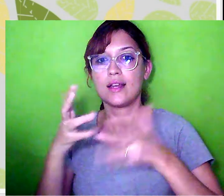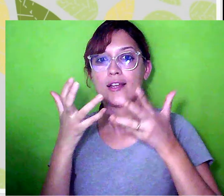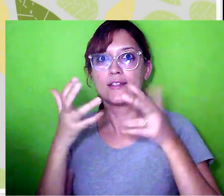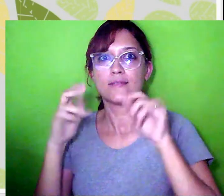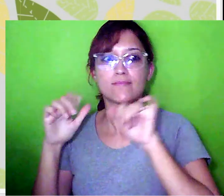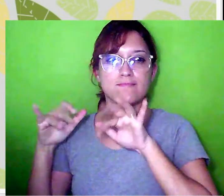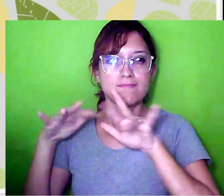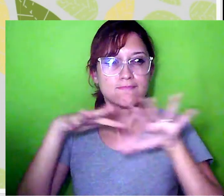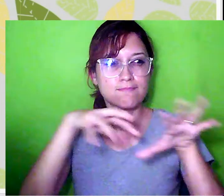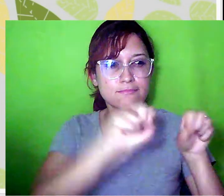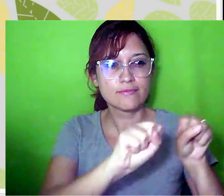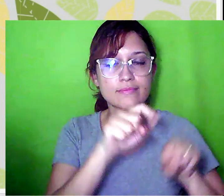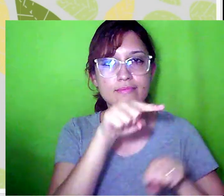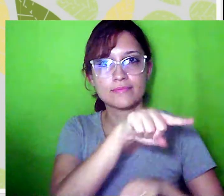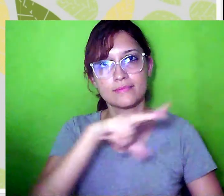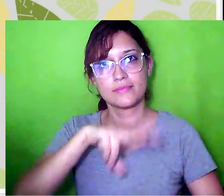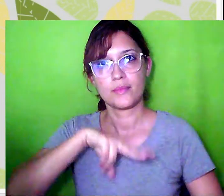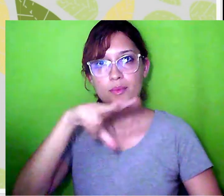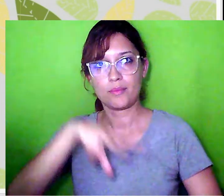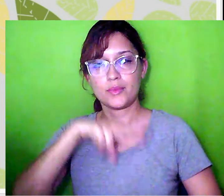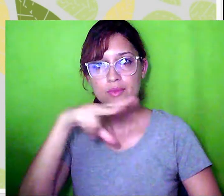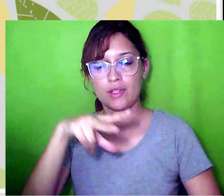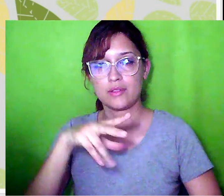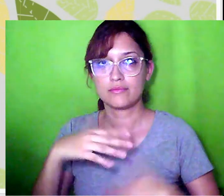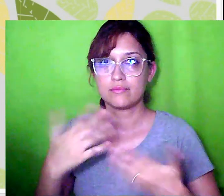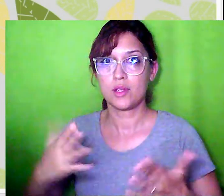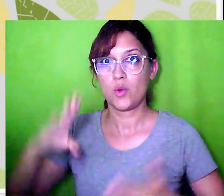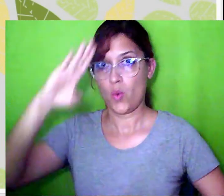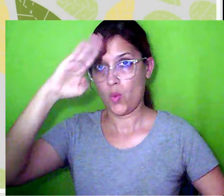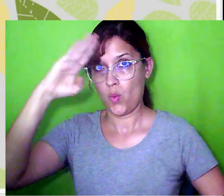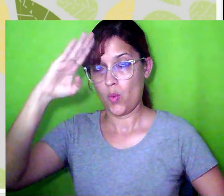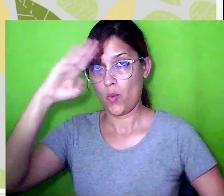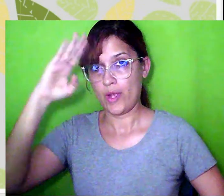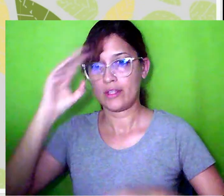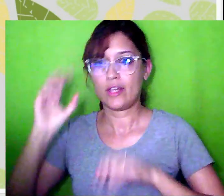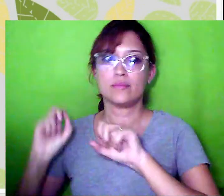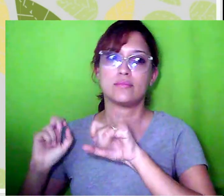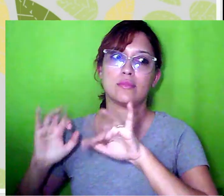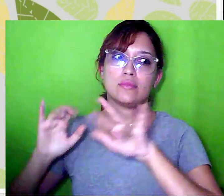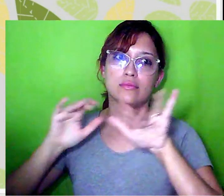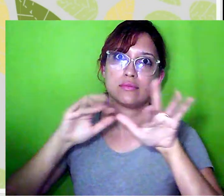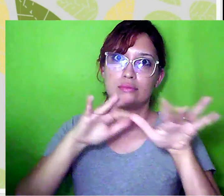Mas aconteceu que a França invadiu Portugal.